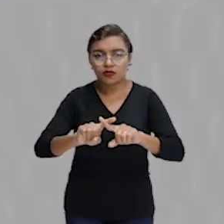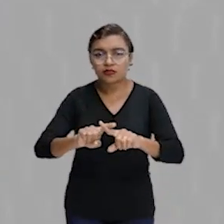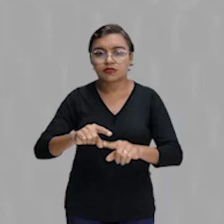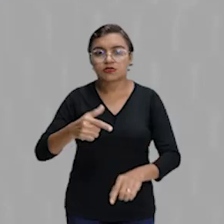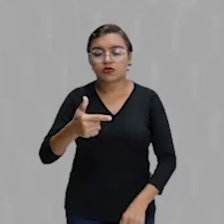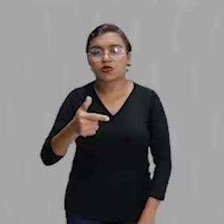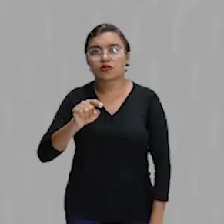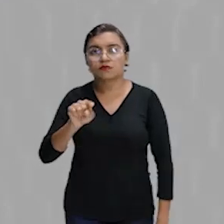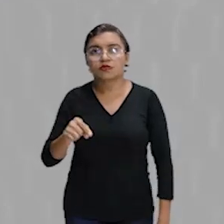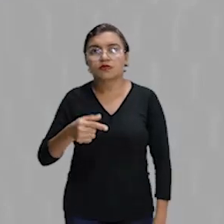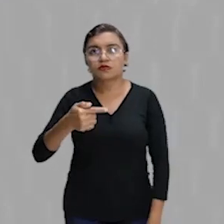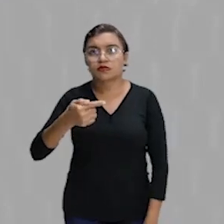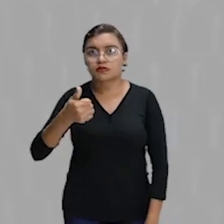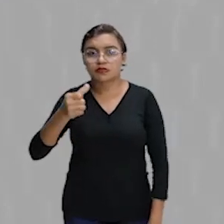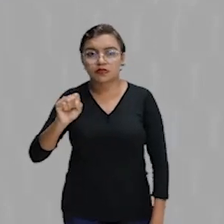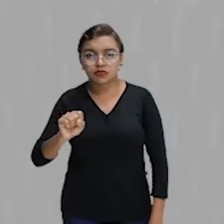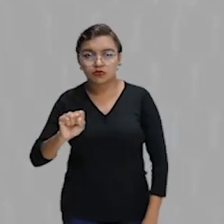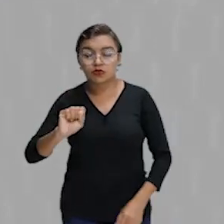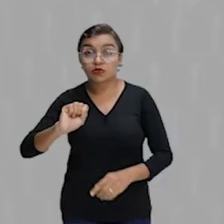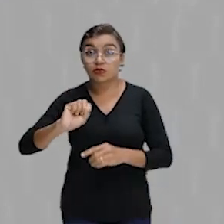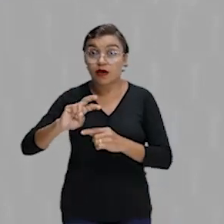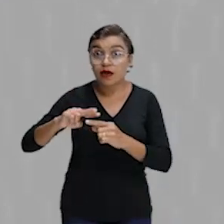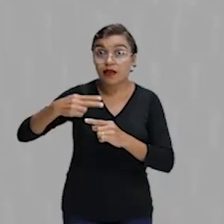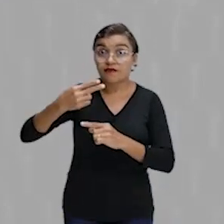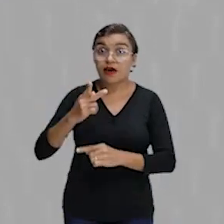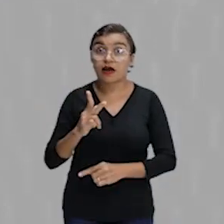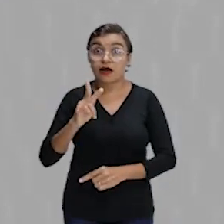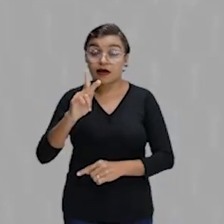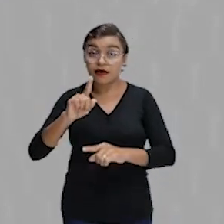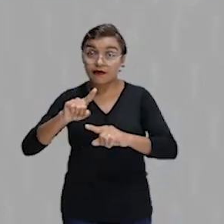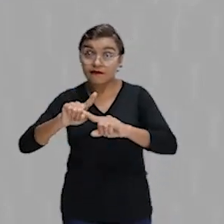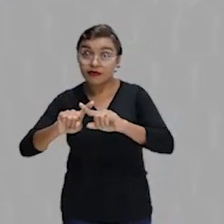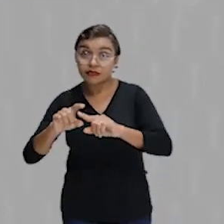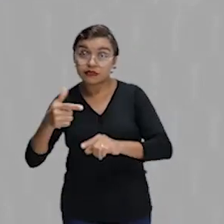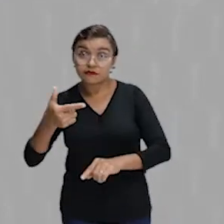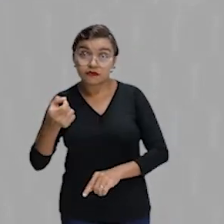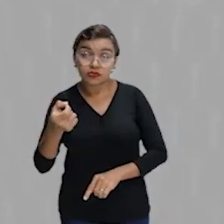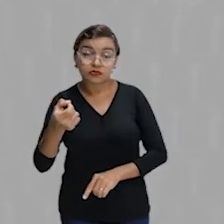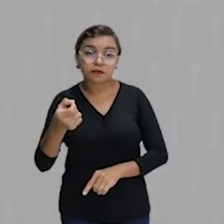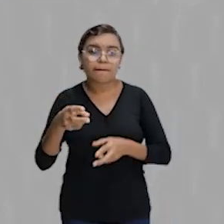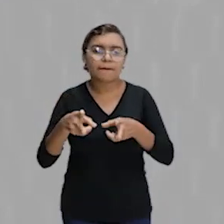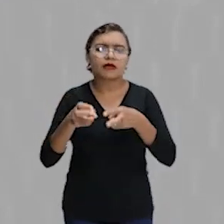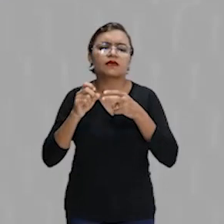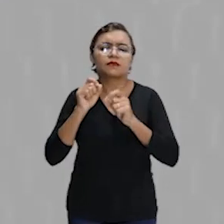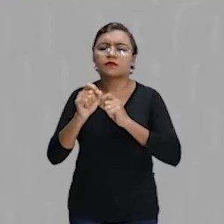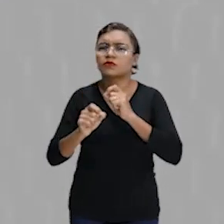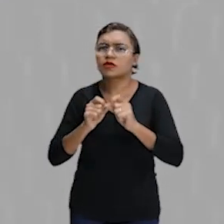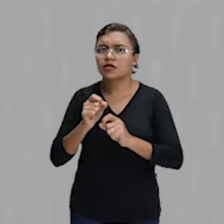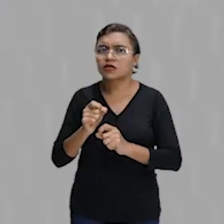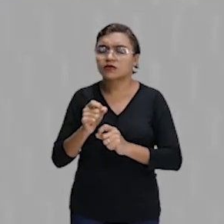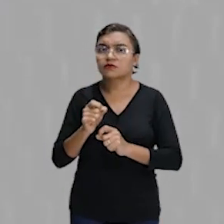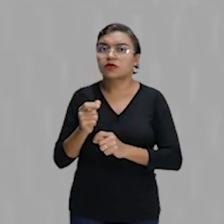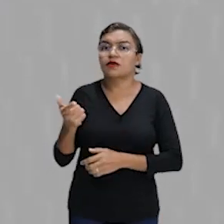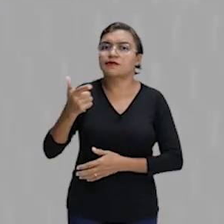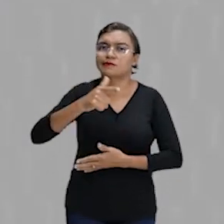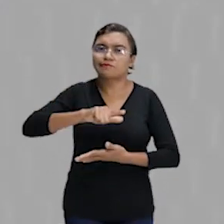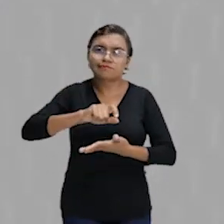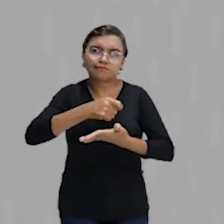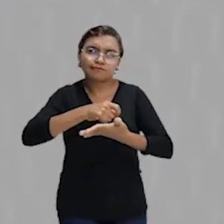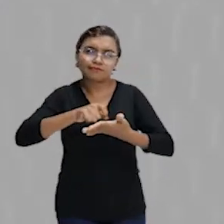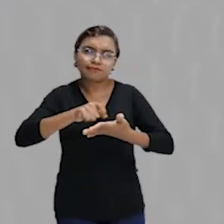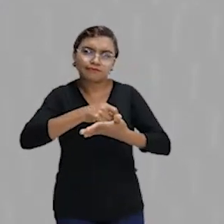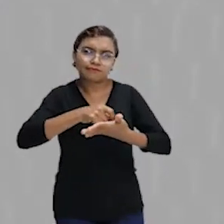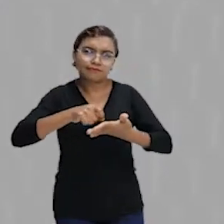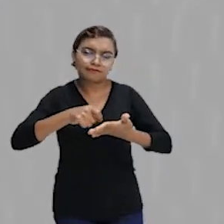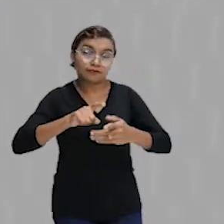2,718 elevado a K vezes 20. Perceba que aqui eu estou apenas reescrevendo aquela multiplicação